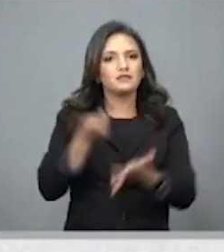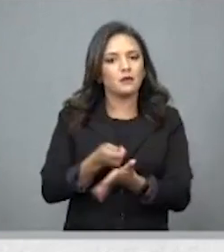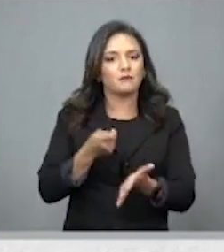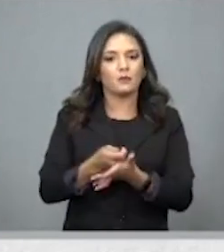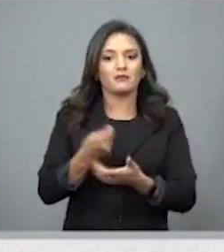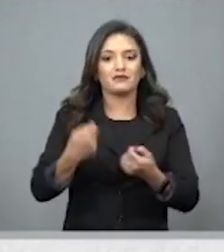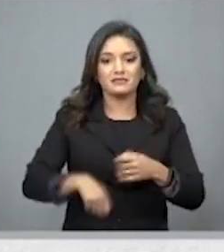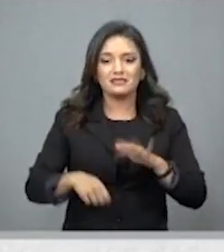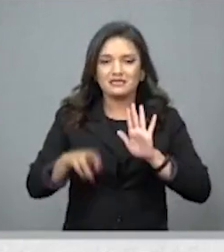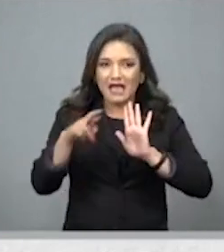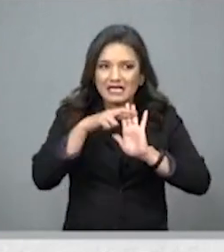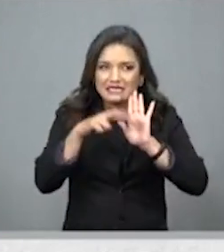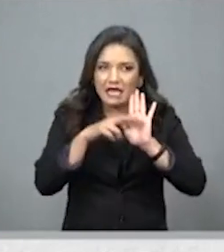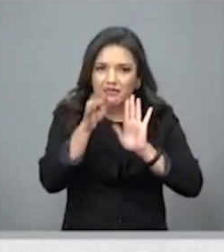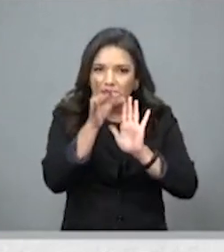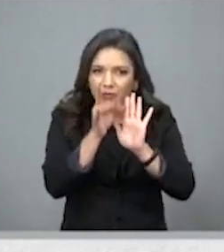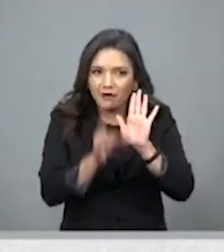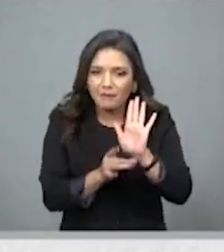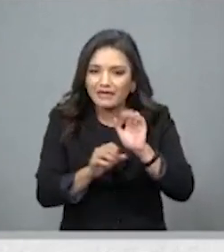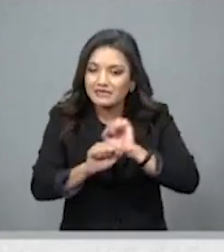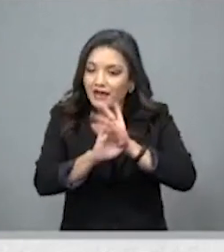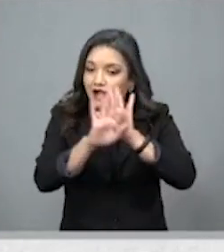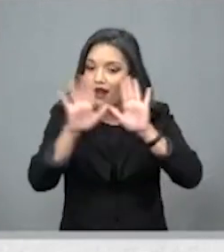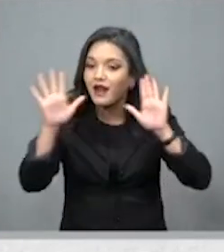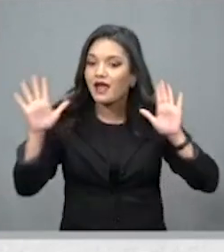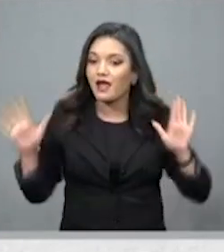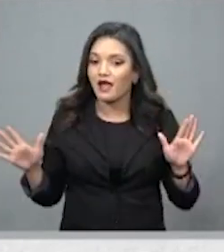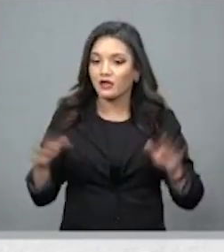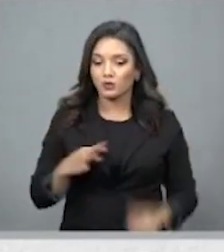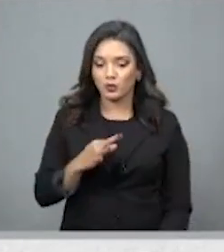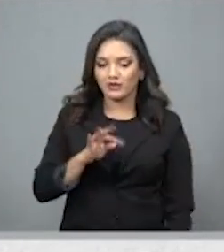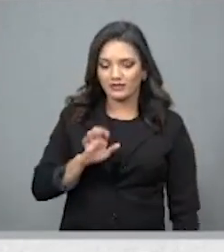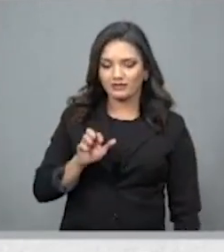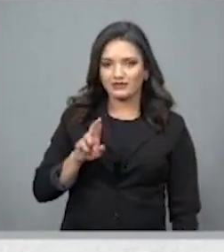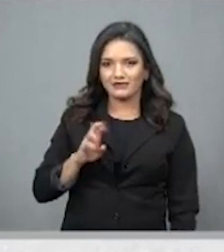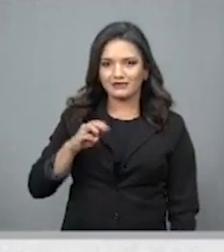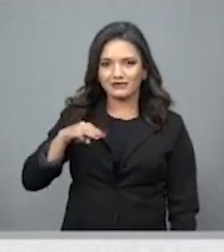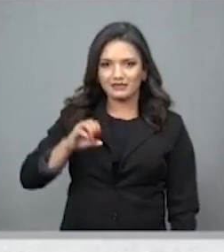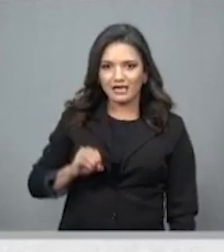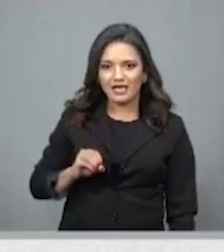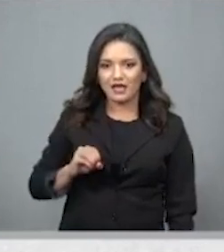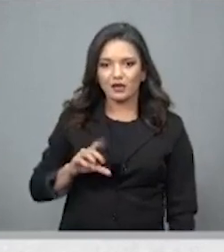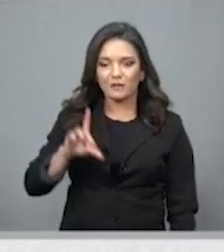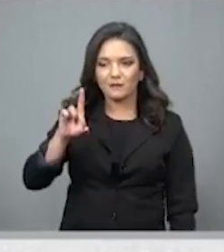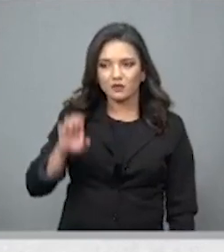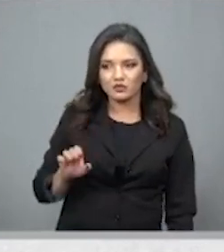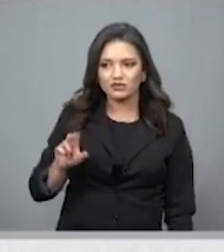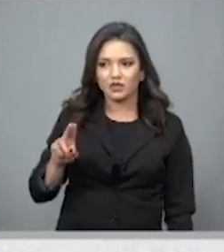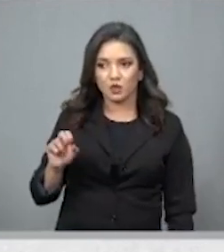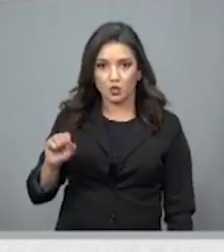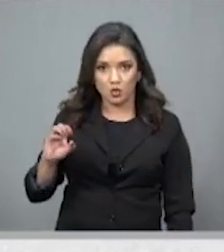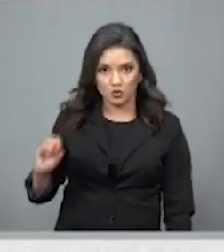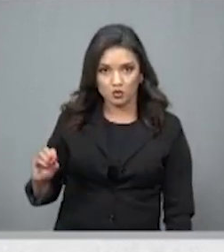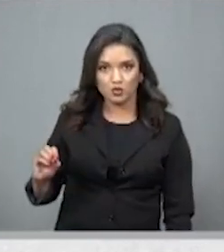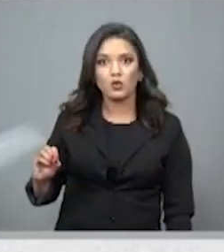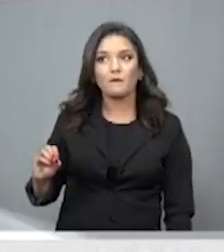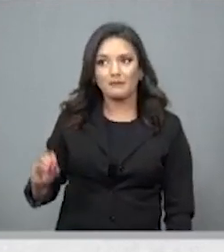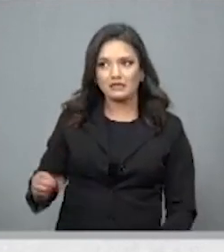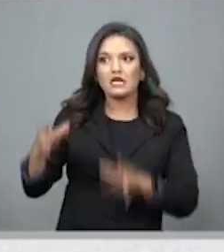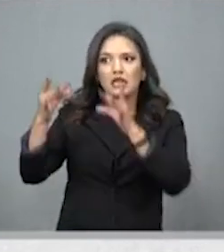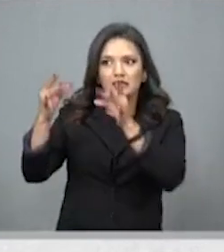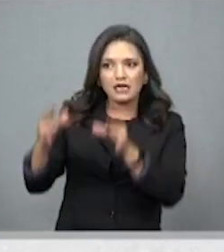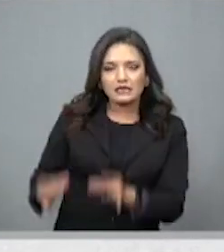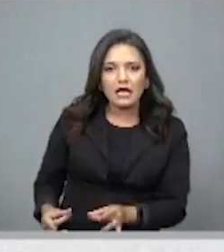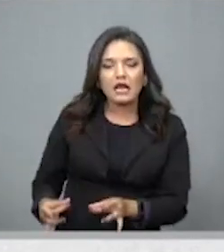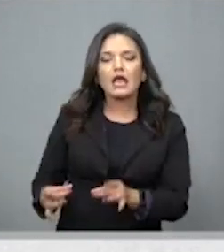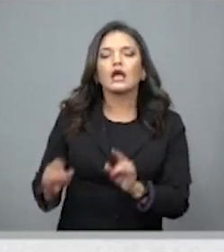Preciso Saber nos termos de uso o que pode e o que não pode para diminuir a discricionariedade é preciso que